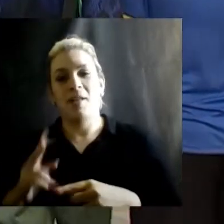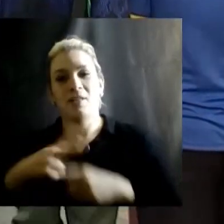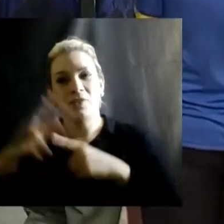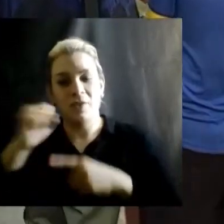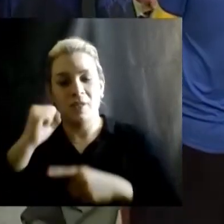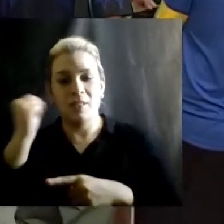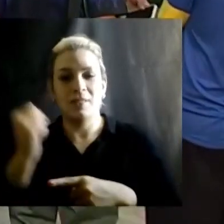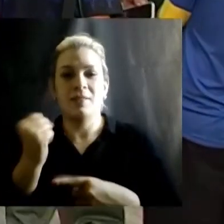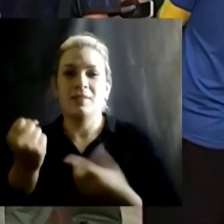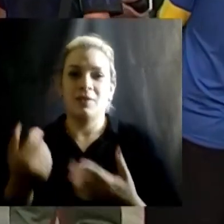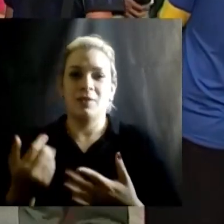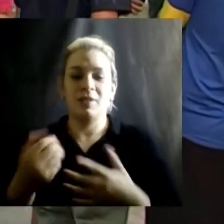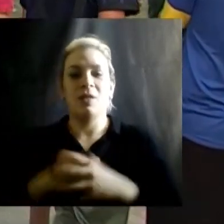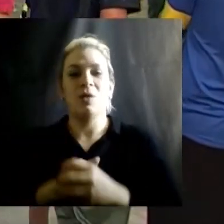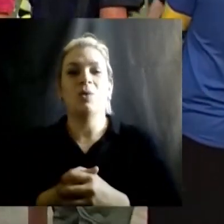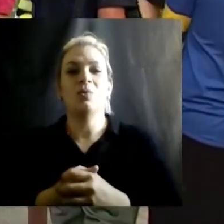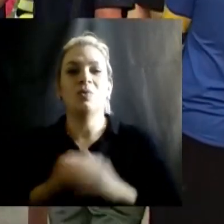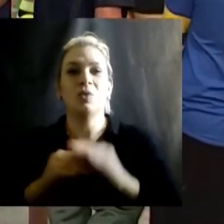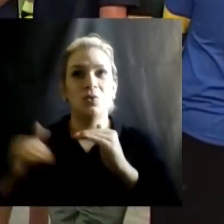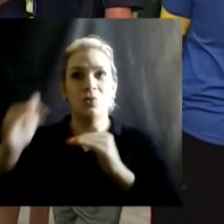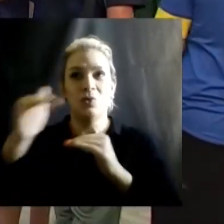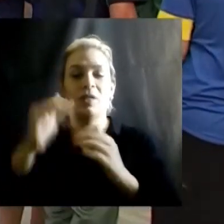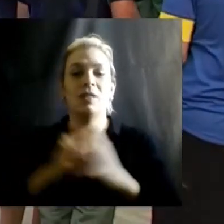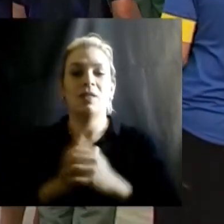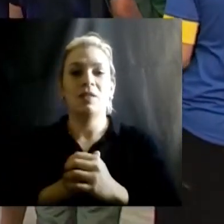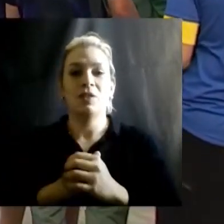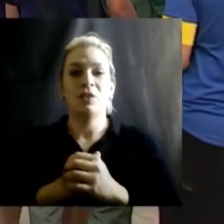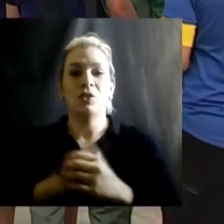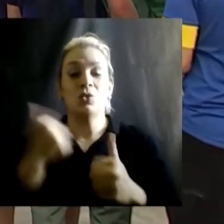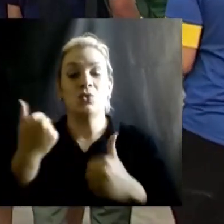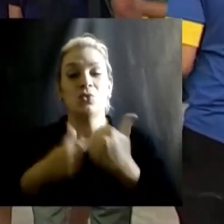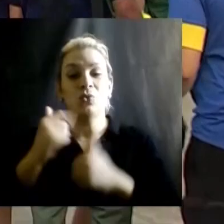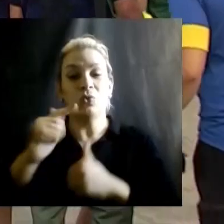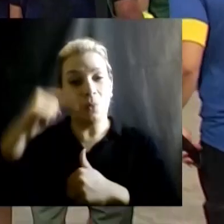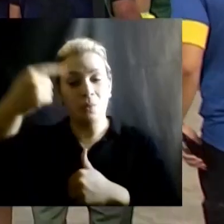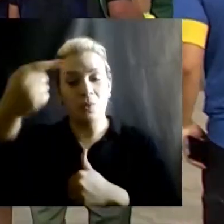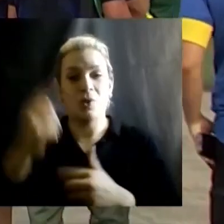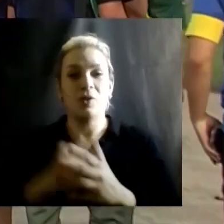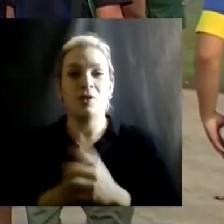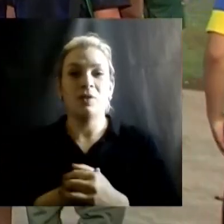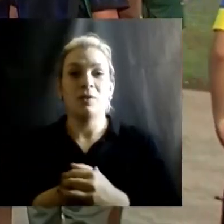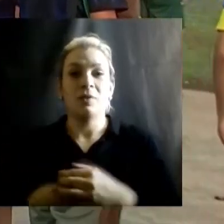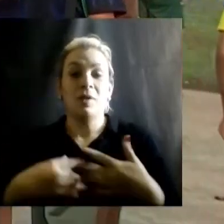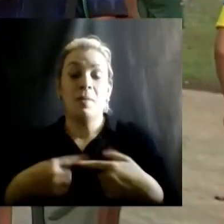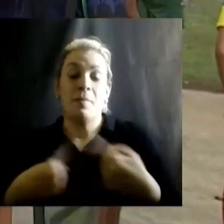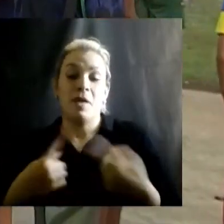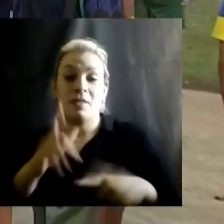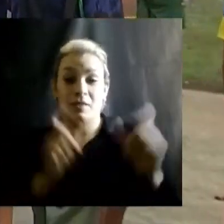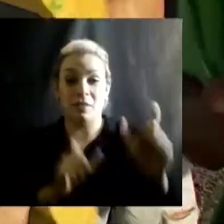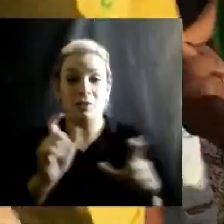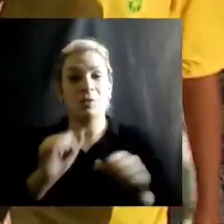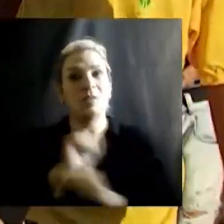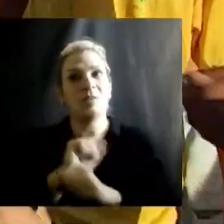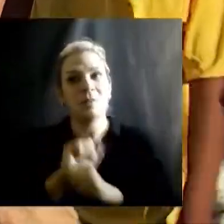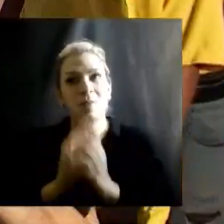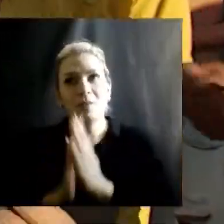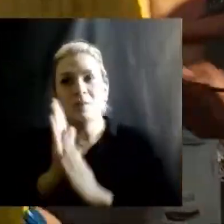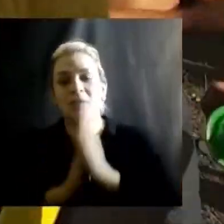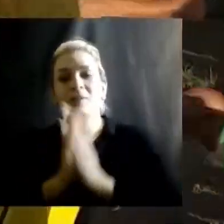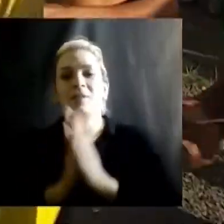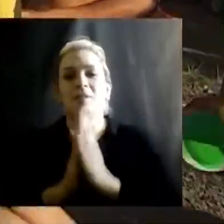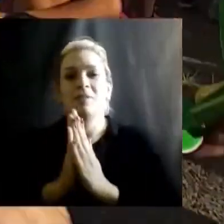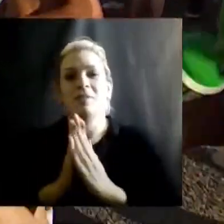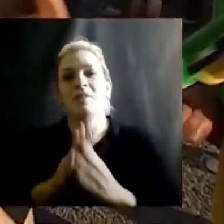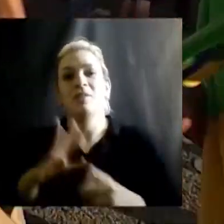conta entre os torcedores que esperam esse próximo passo do Brasil pela conquista do Hexa. Muito